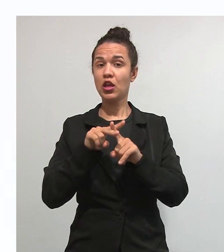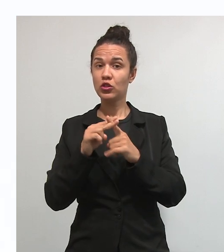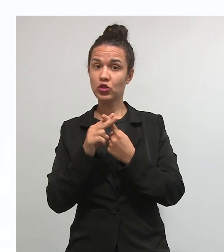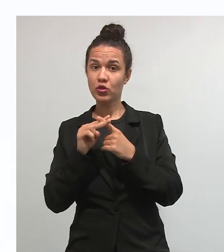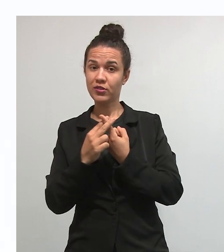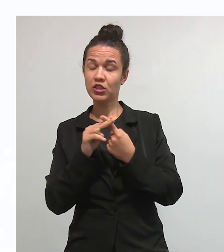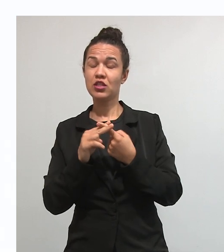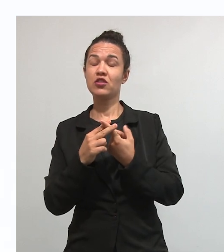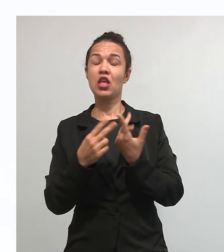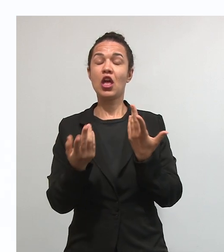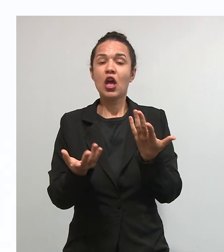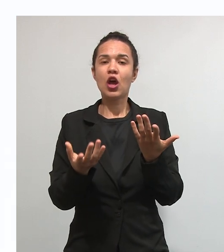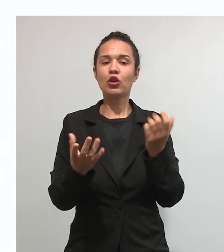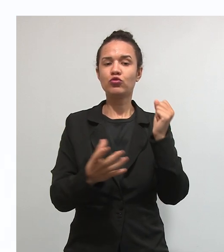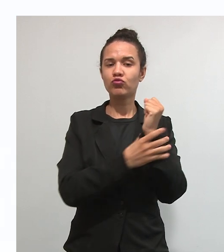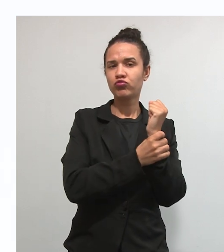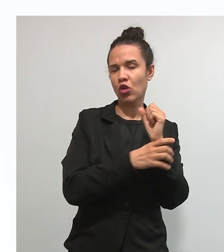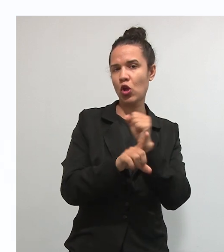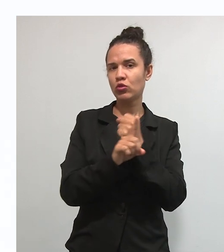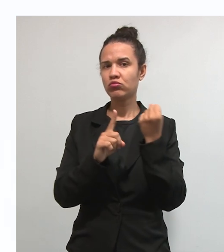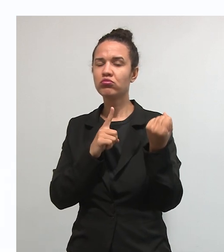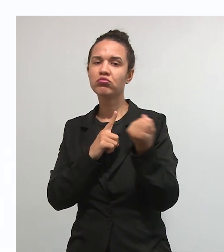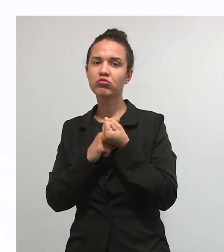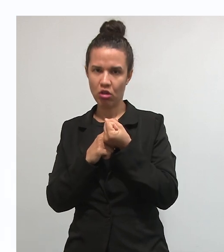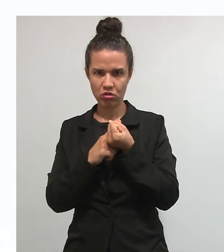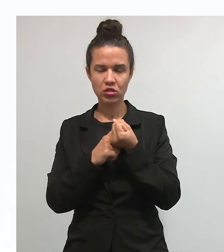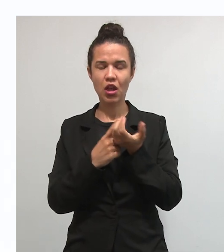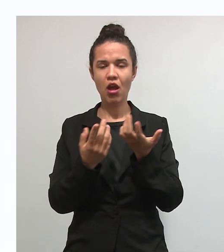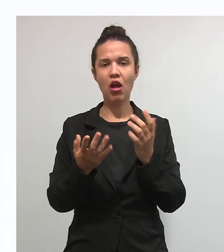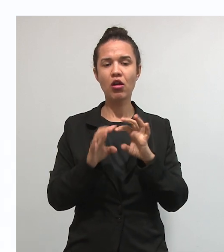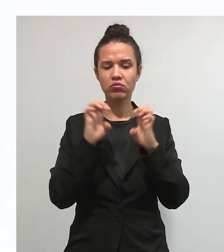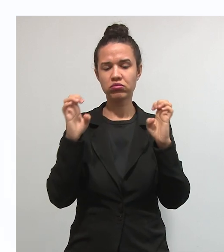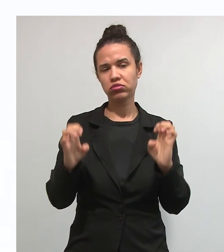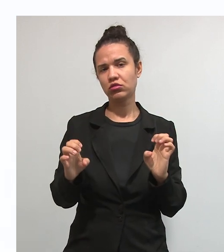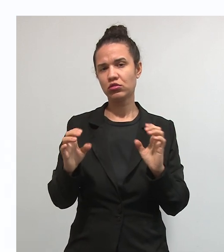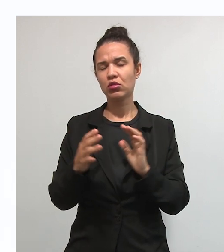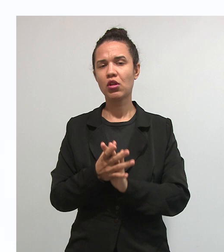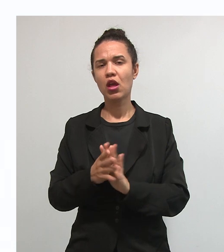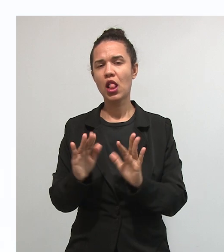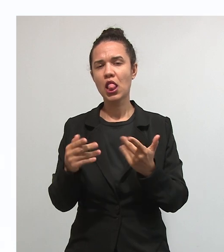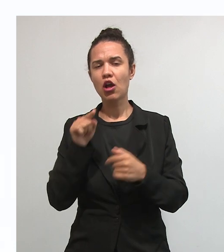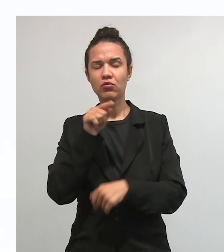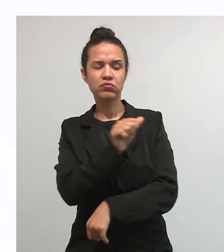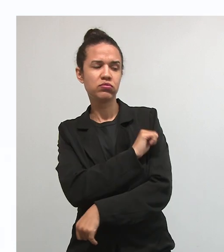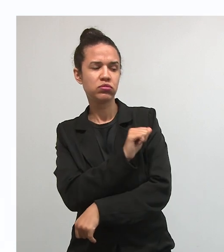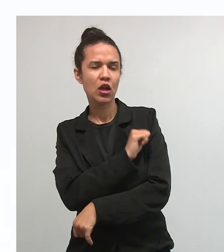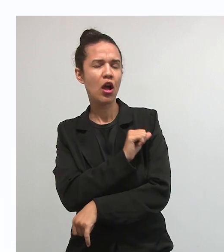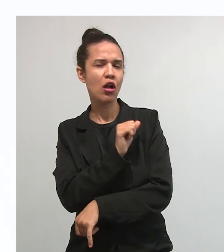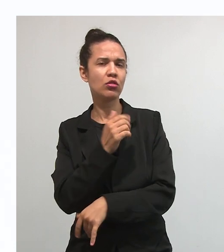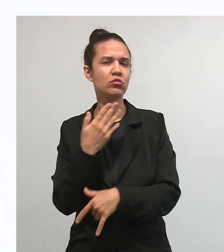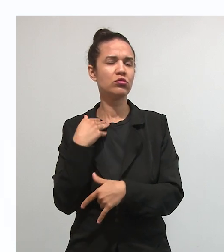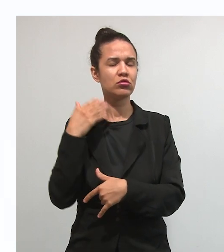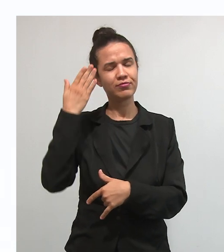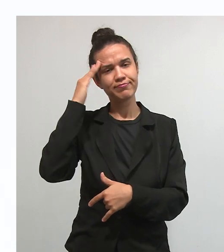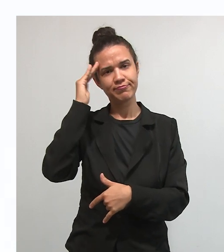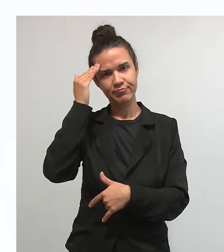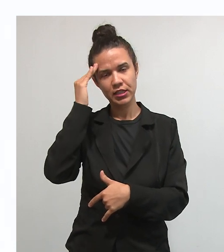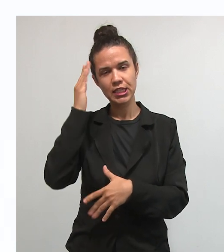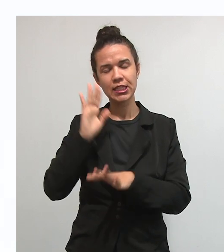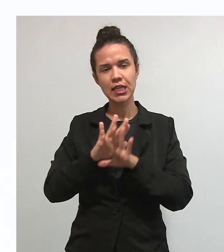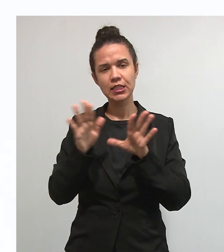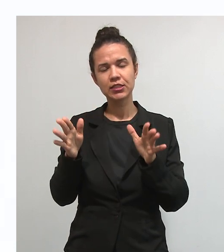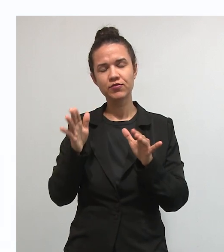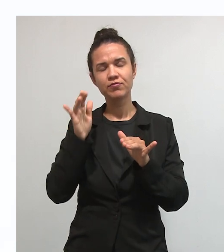você aí, estudante, além, né, de que você vai poder aqui por meio dessas